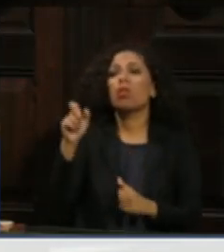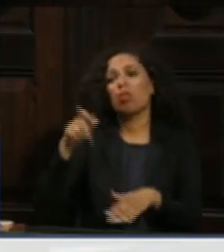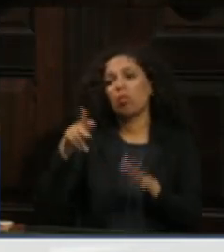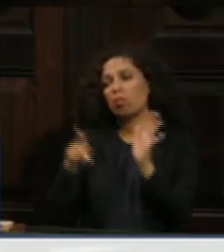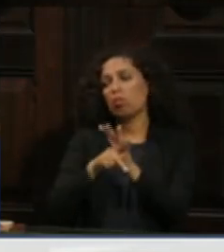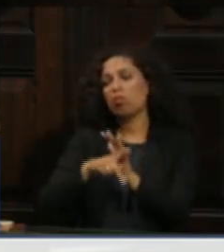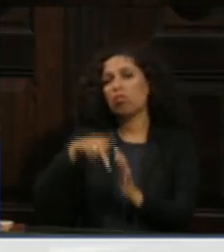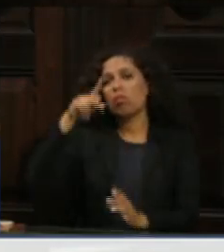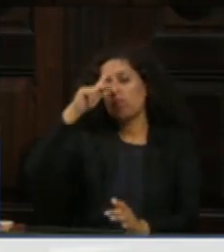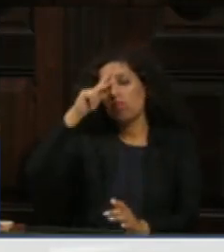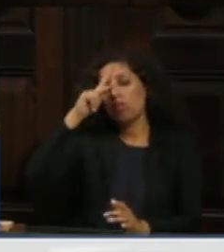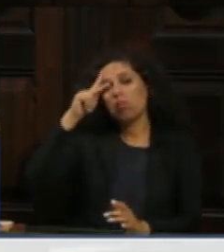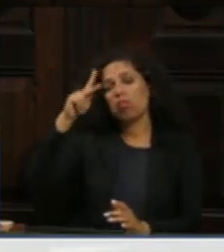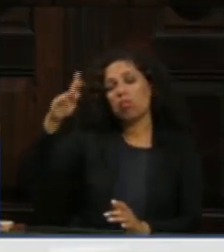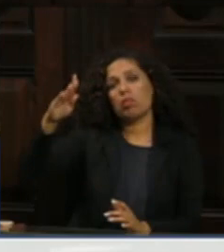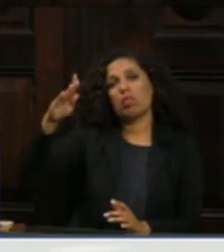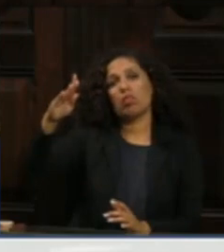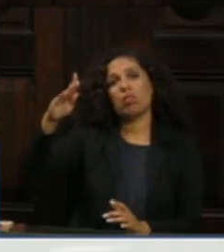Olhando o relatório,